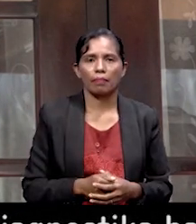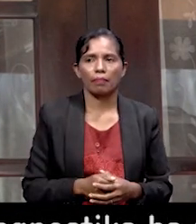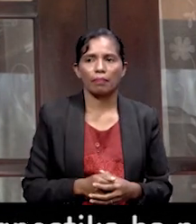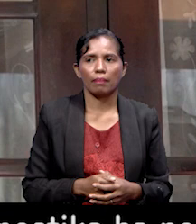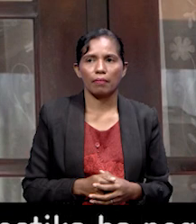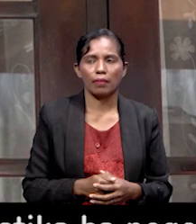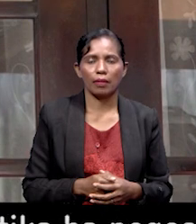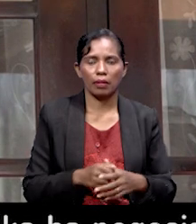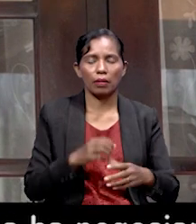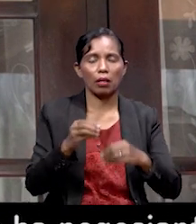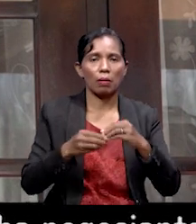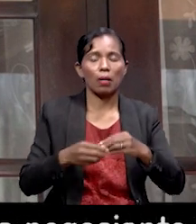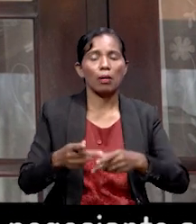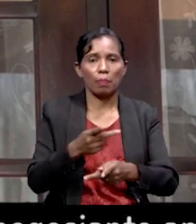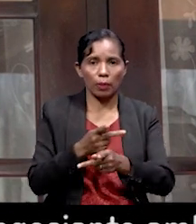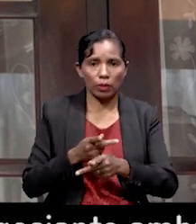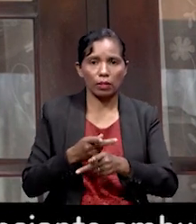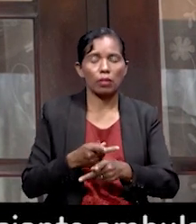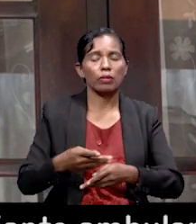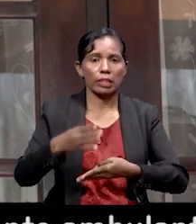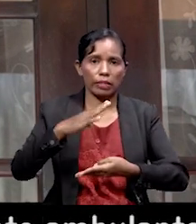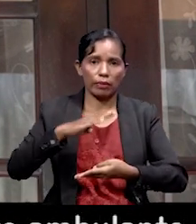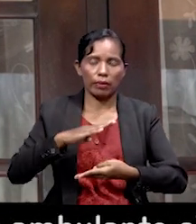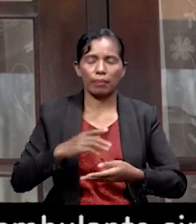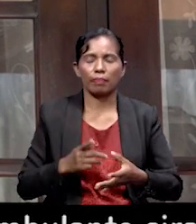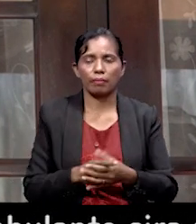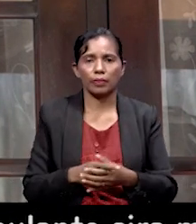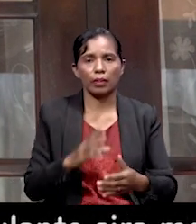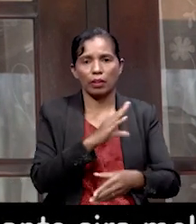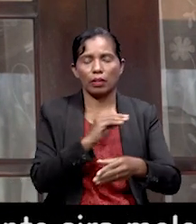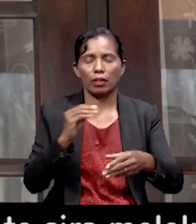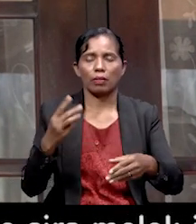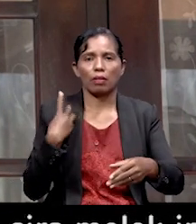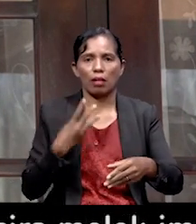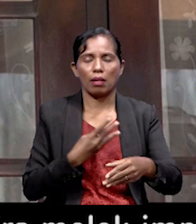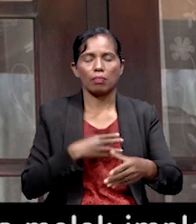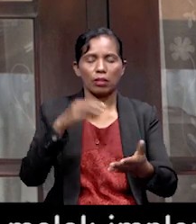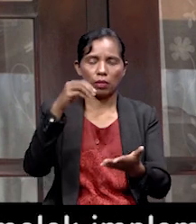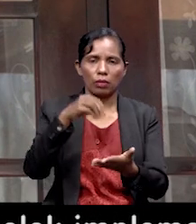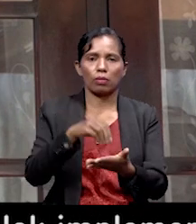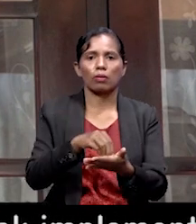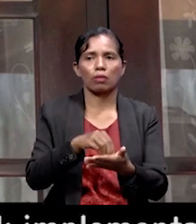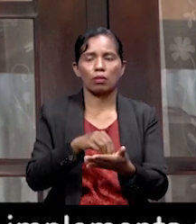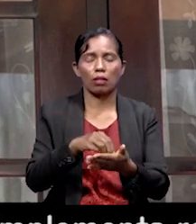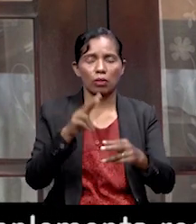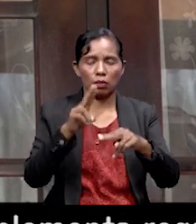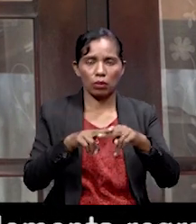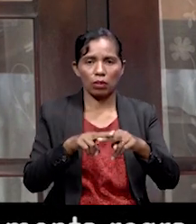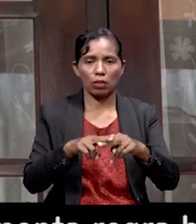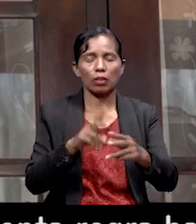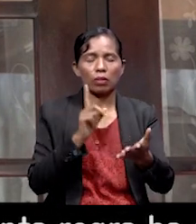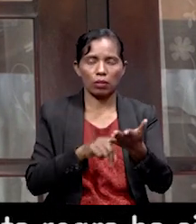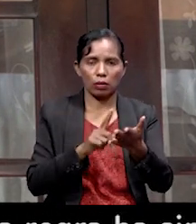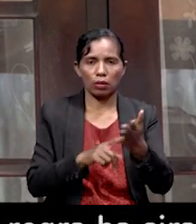a Proteção Civil, e em São Cecílio, com a Bahia, a MC, Tour, horas na Halo, o conceito, para depois